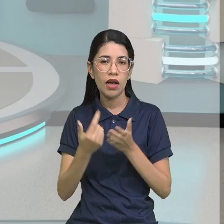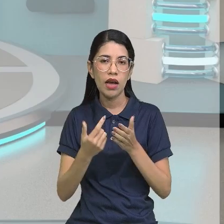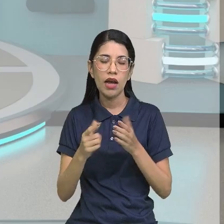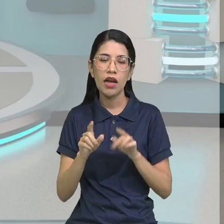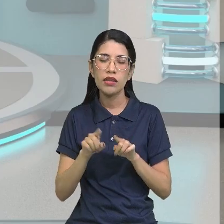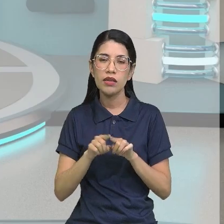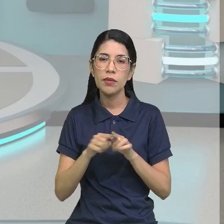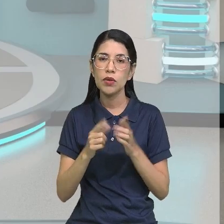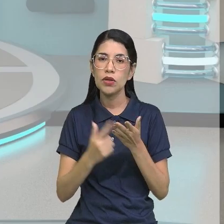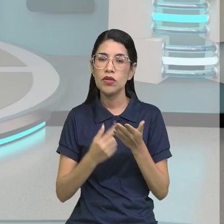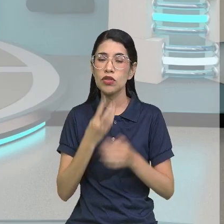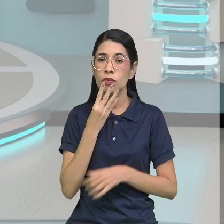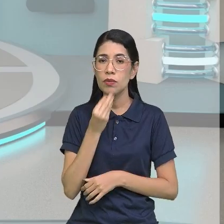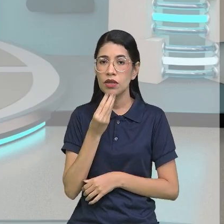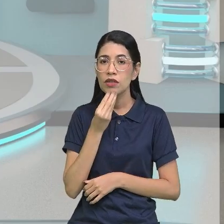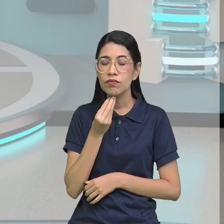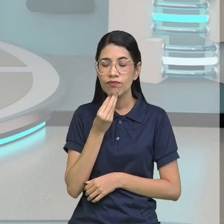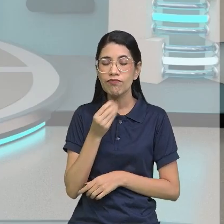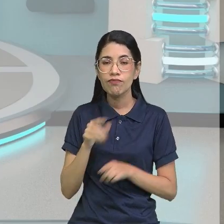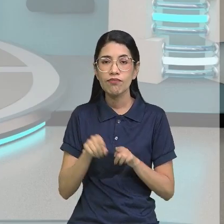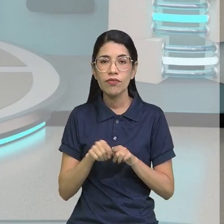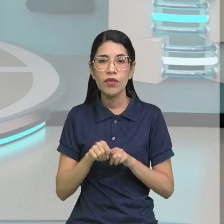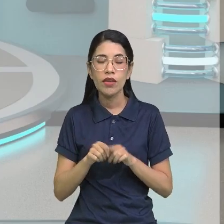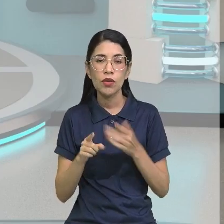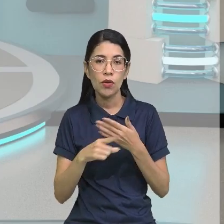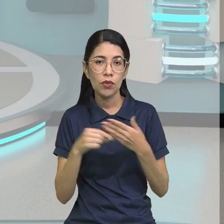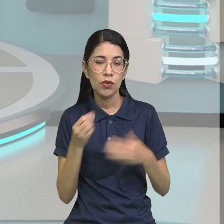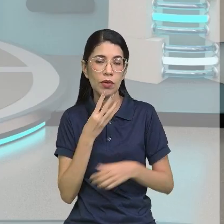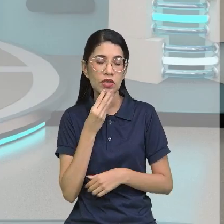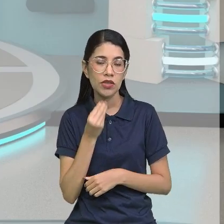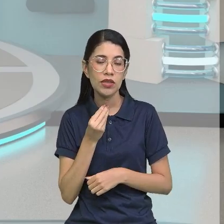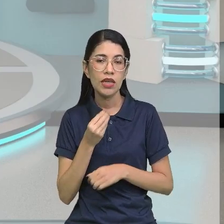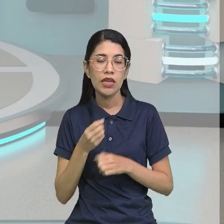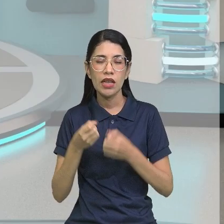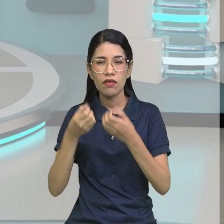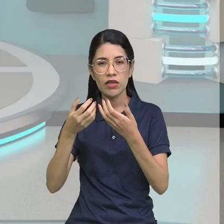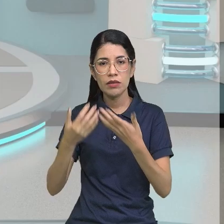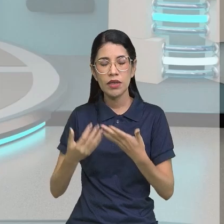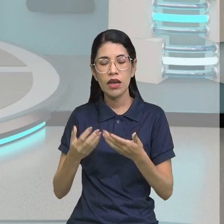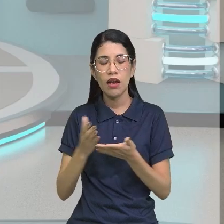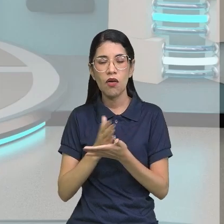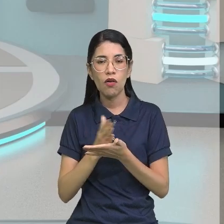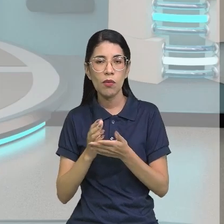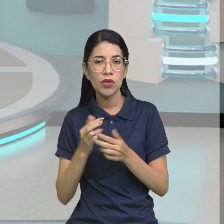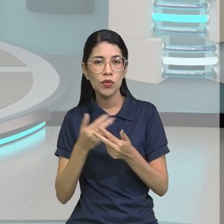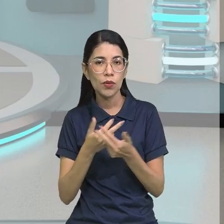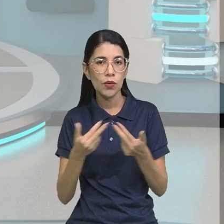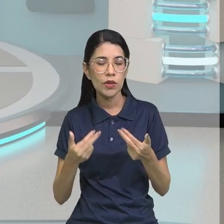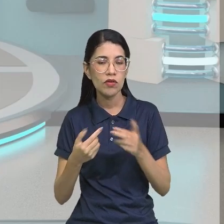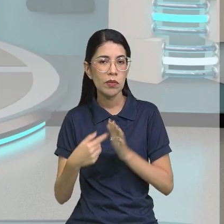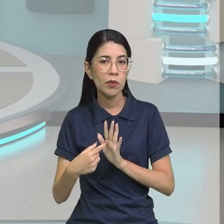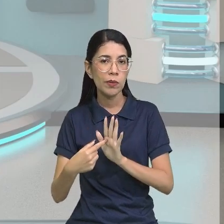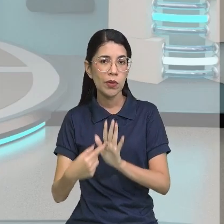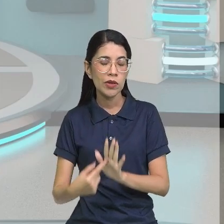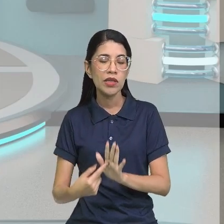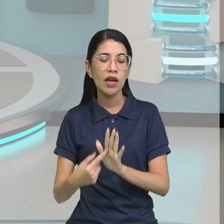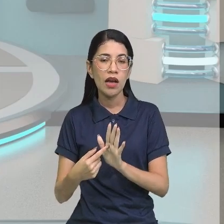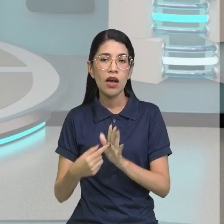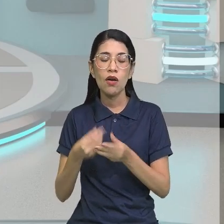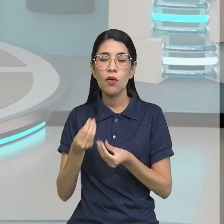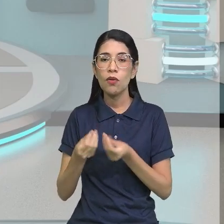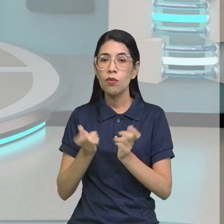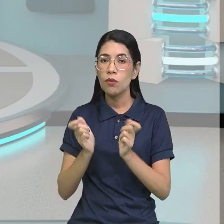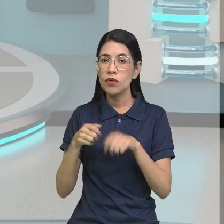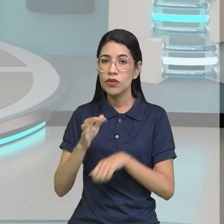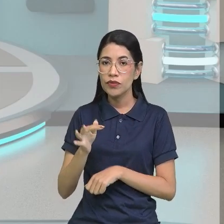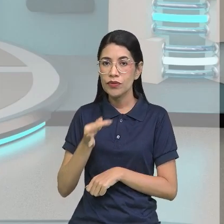de Assis, lá da cartomante. E essa cartomante irá dizer algumas palavras, irá revelar o